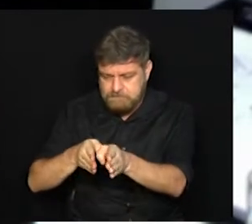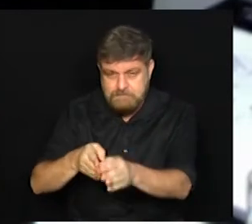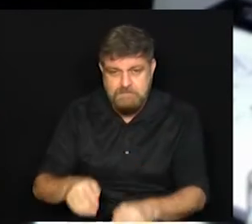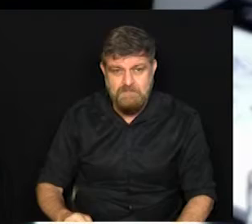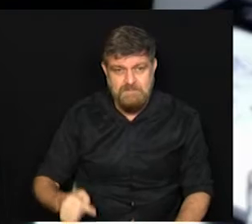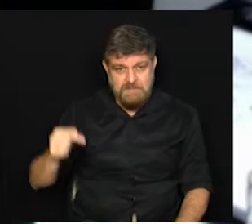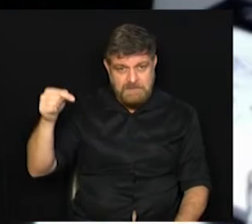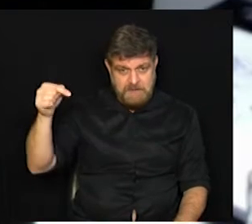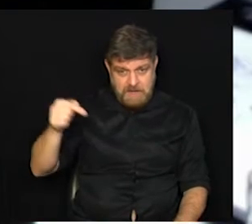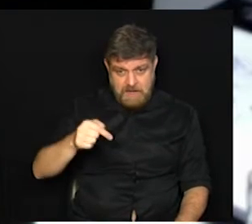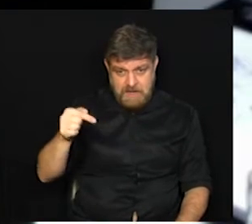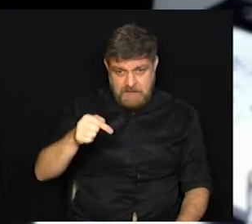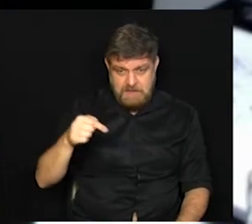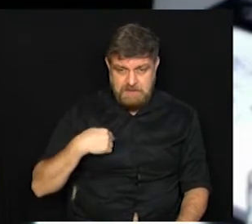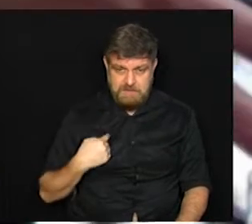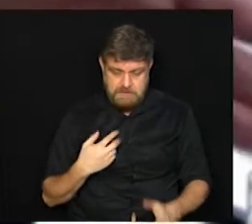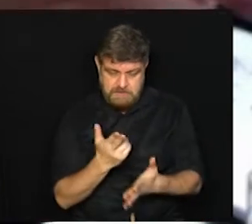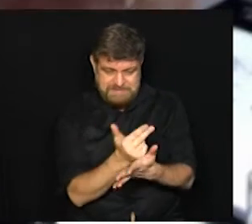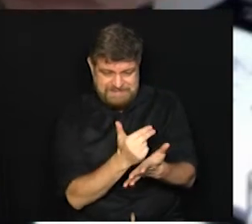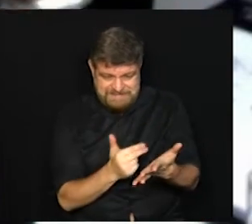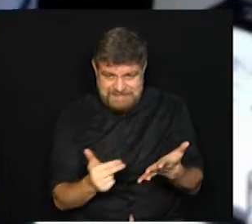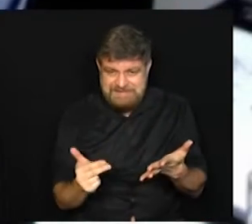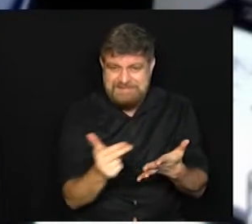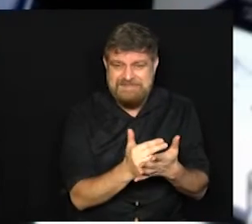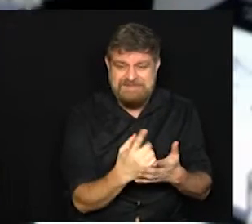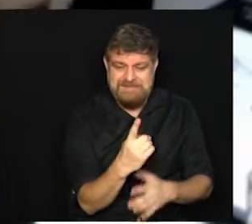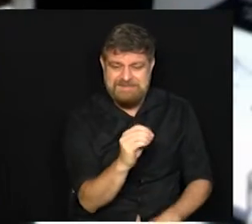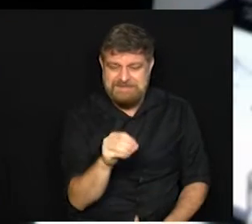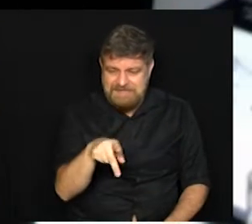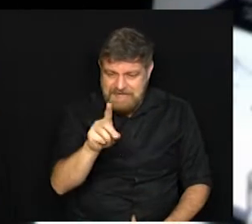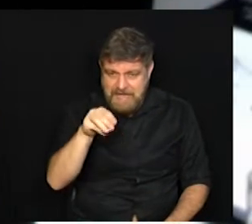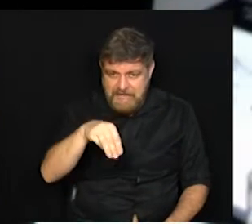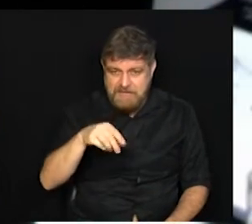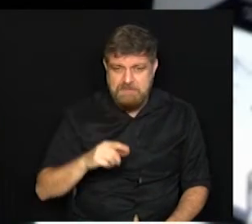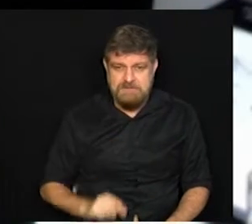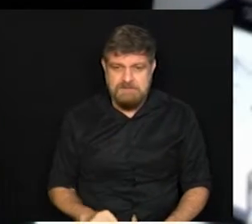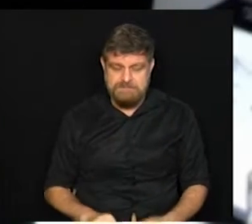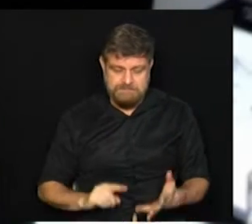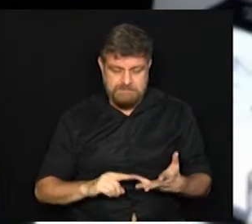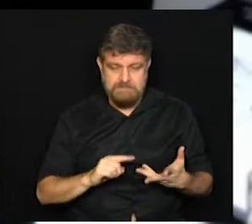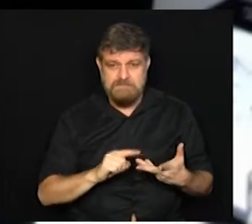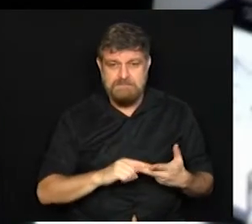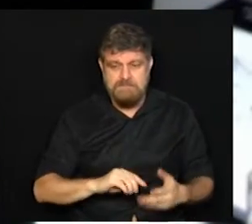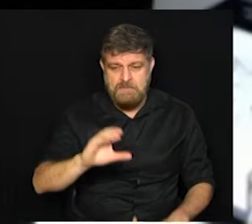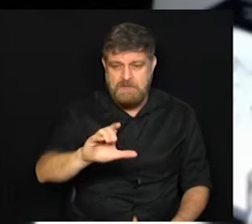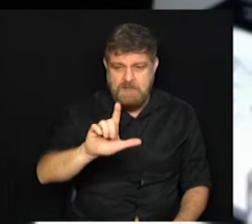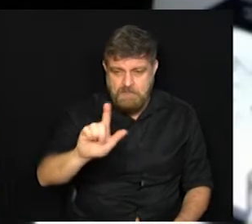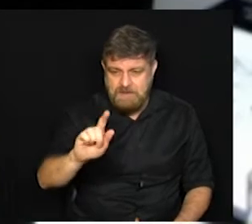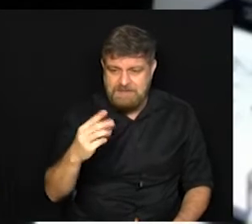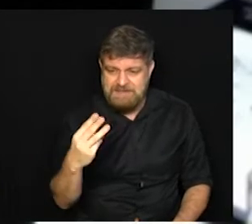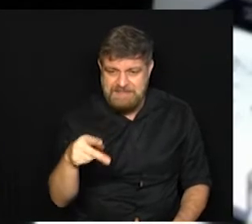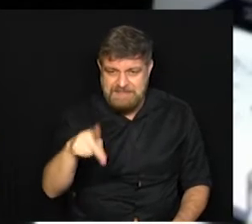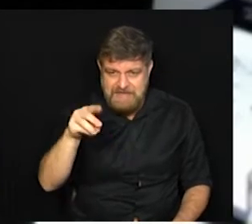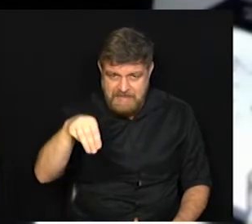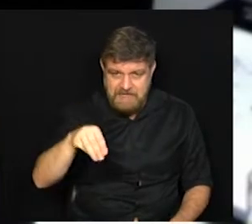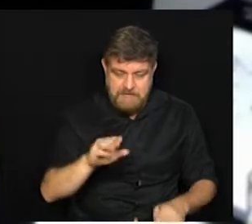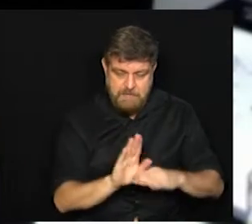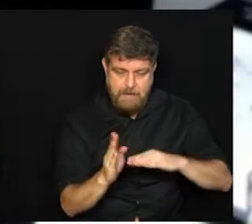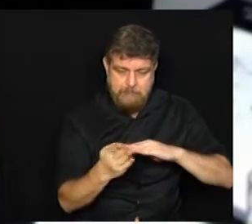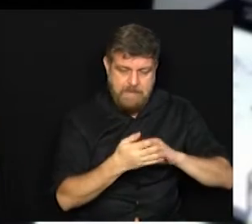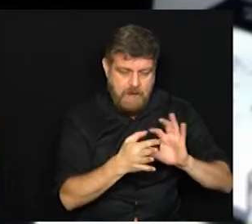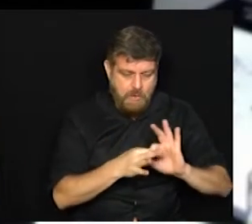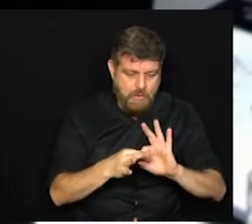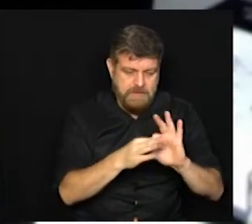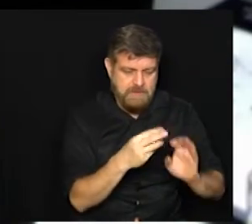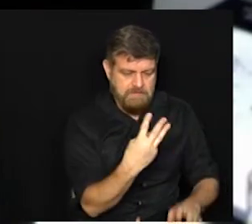no nosso esboço de 100 quilômetros, se eu contar Campo Grande, 3 quilômetros, Vila União, 3